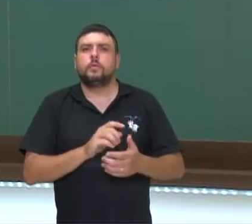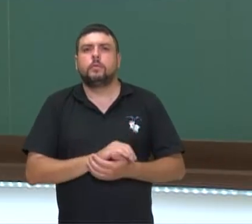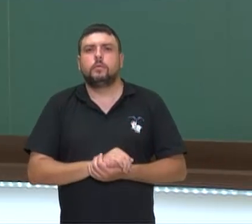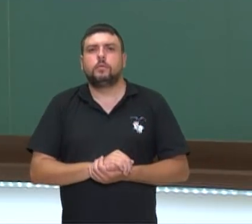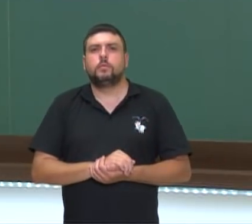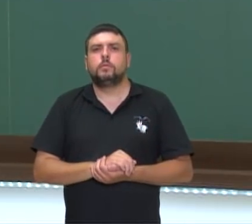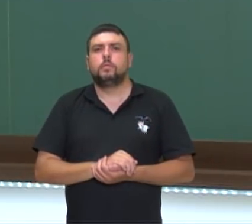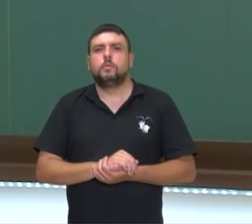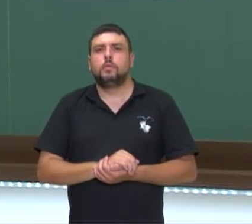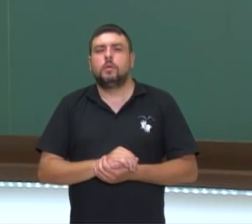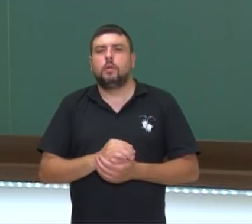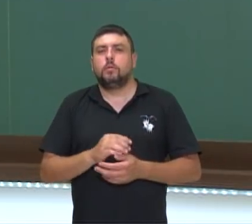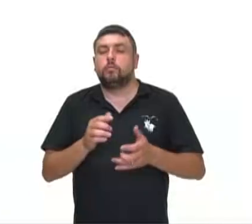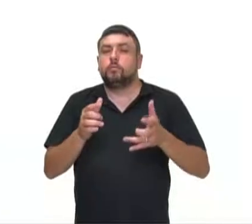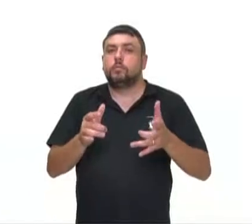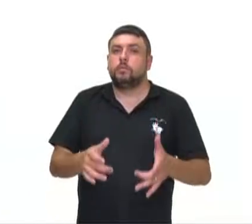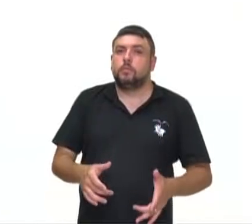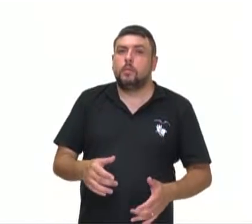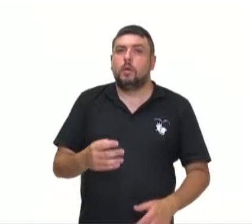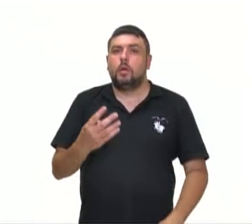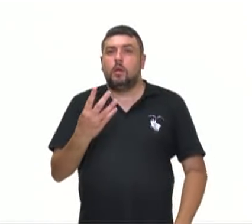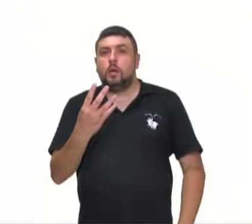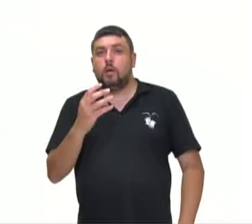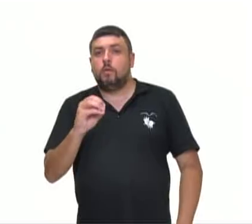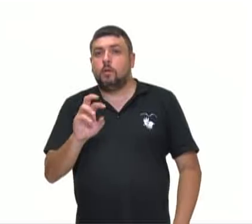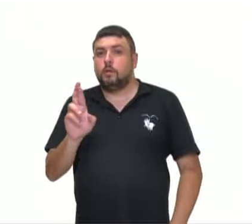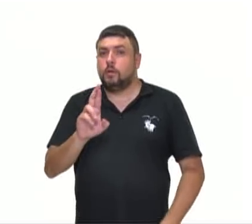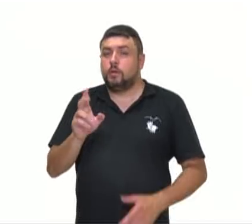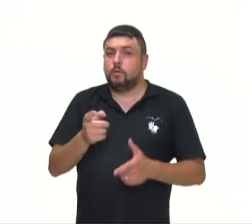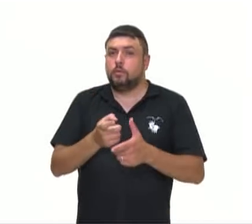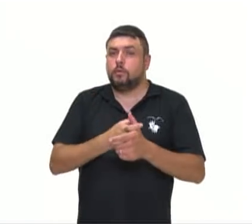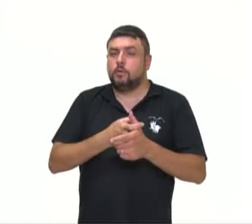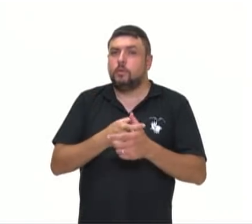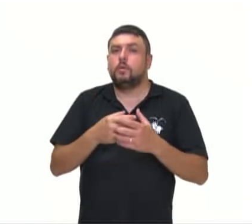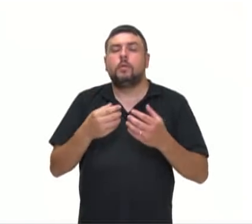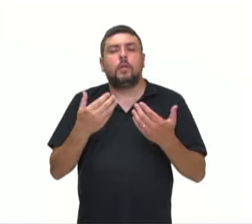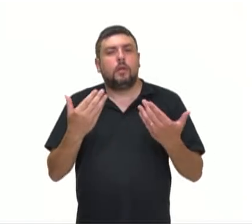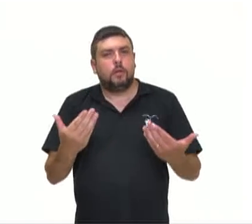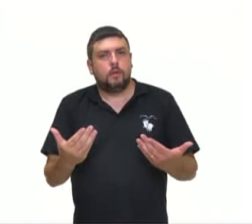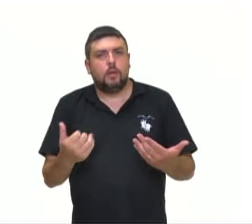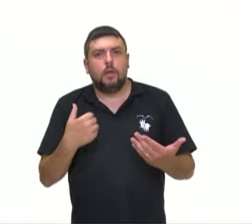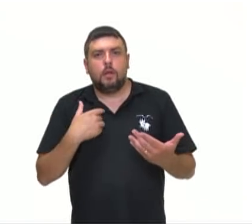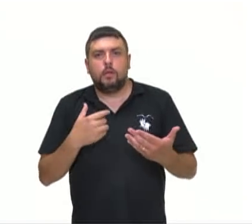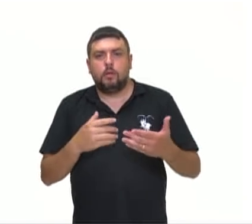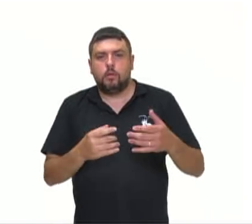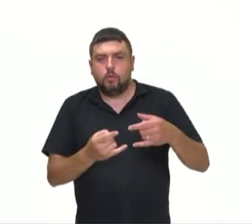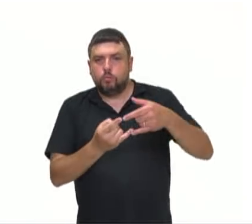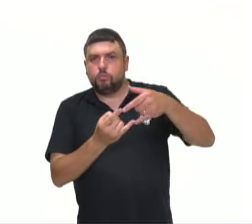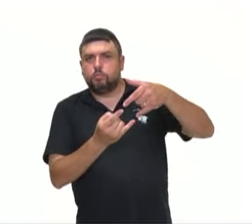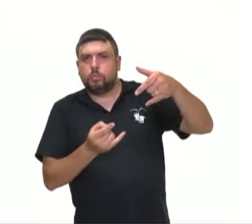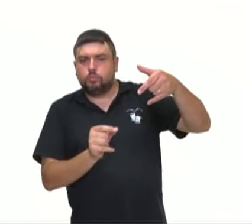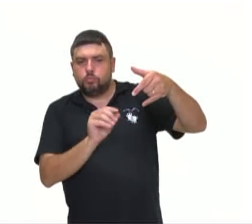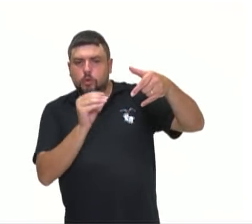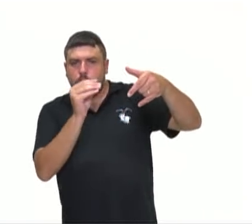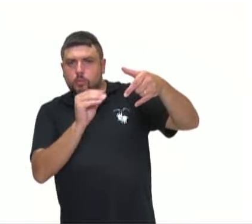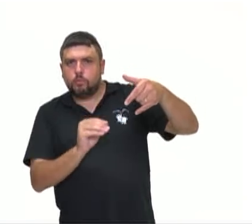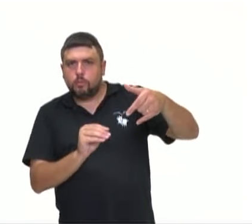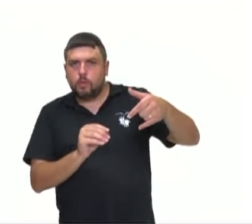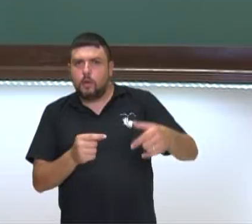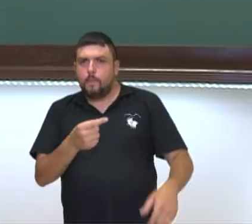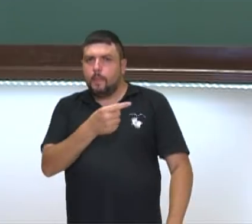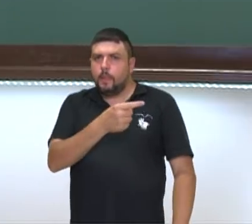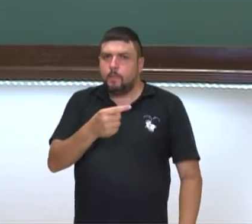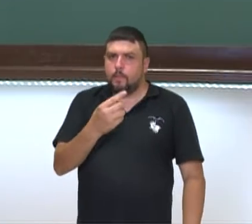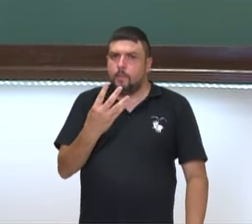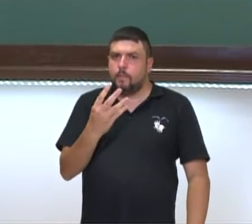quanto? R$40. Então, o extrato da Roberta ficou com um saldo negativo de